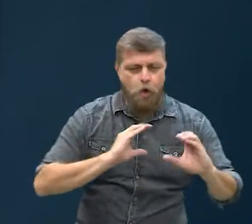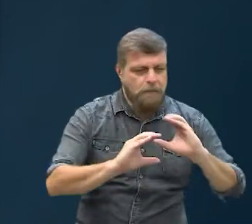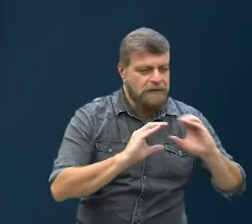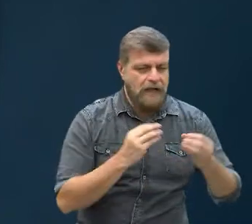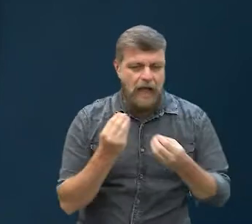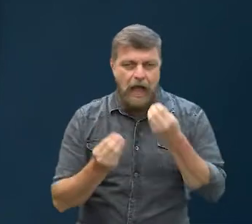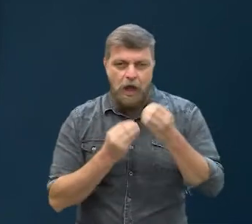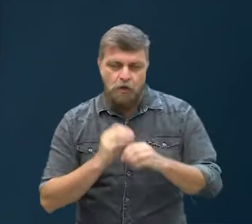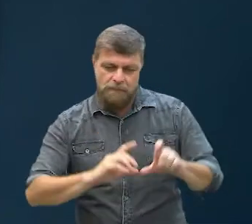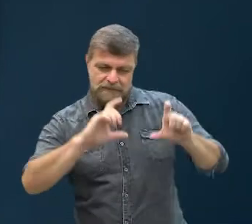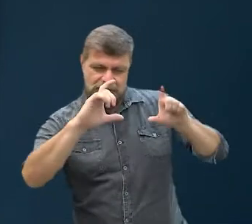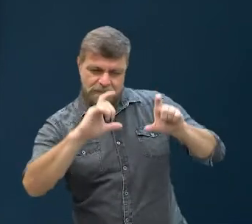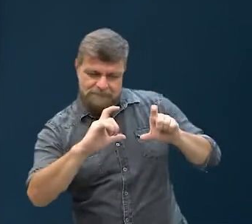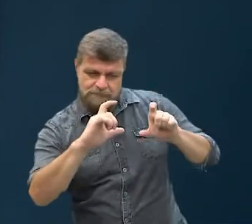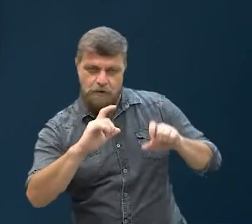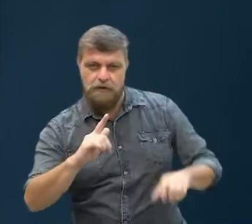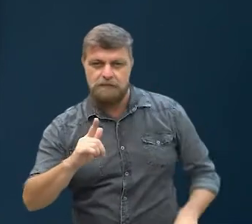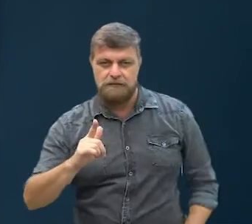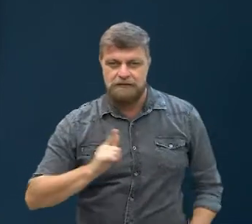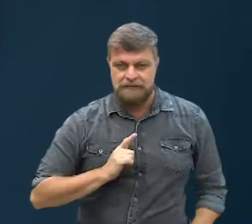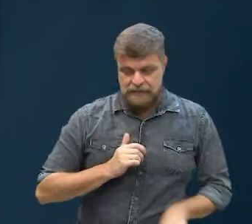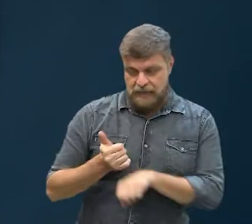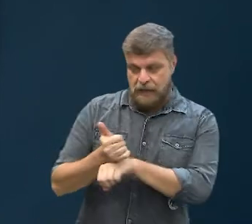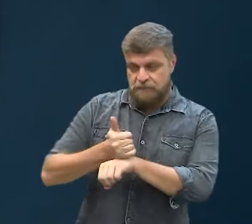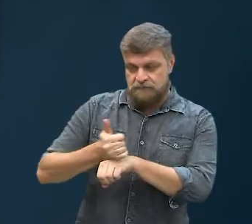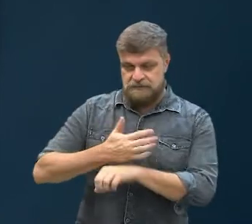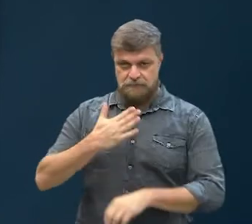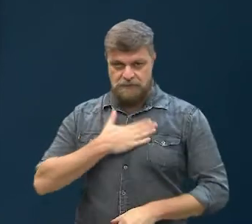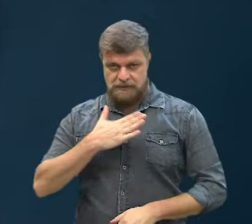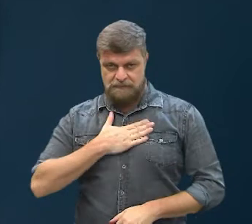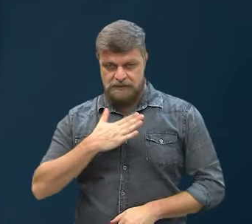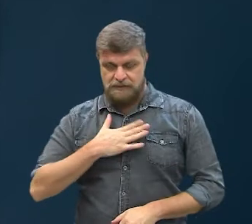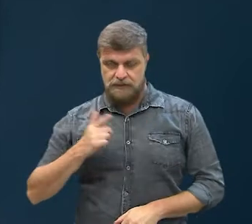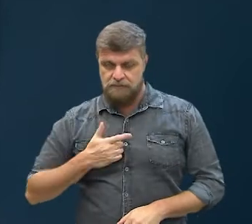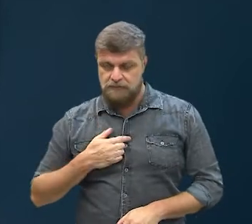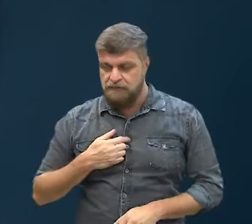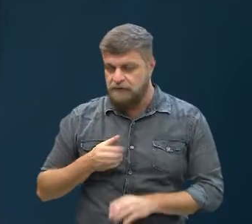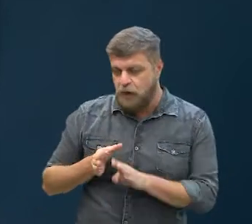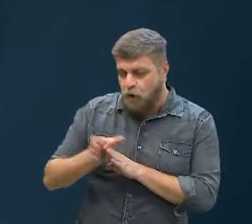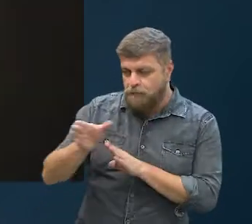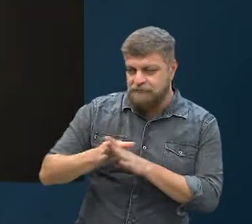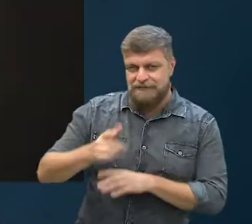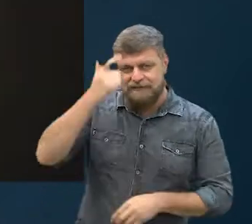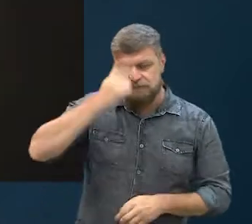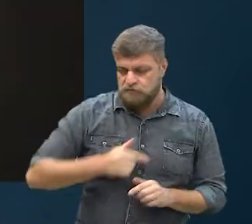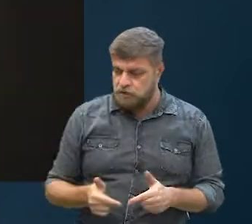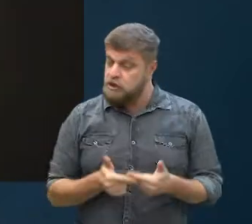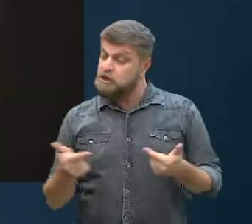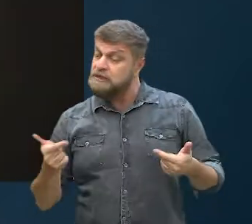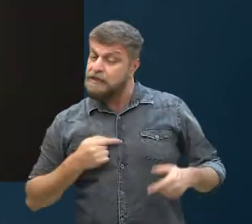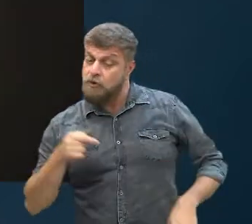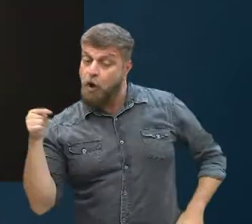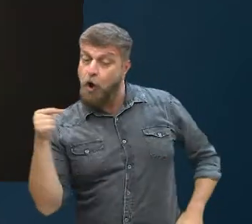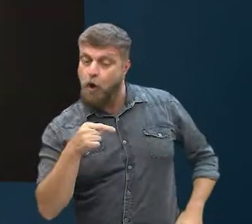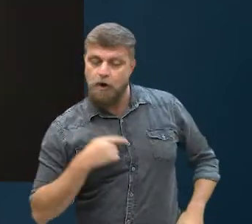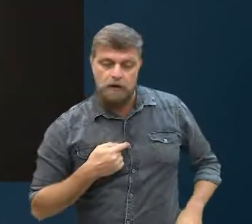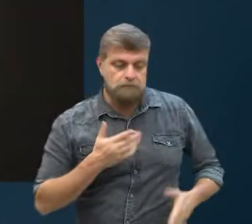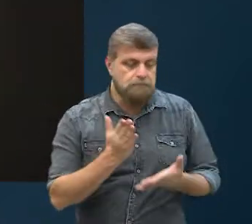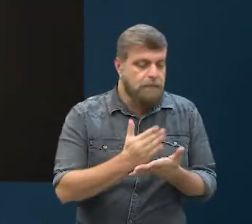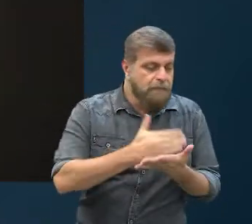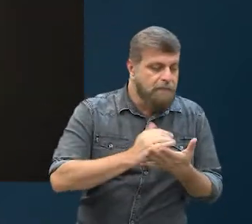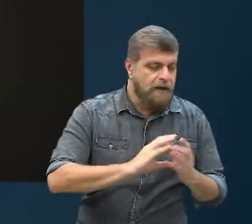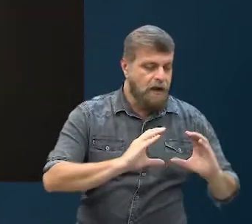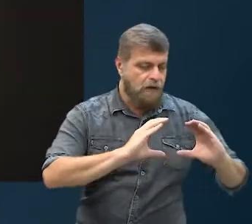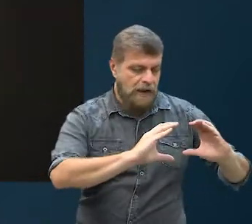né? Como fazer uma foto. Se não é a foto profissional que eu faço, eu vou estar dirigindo ela. Sou o cara chato, né? Onde vai estar a cebola, onde vai